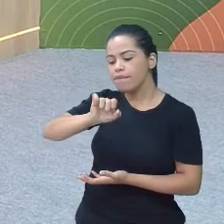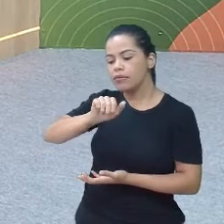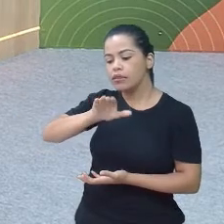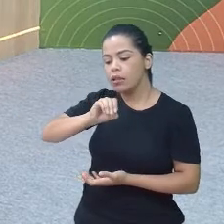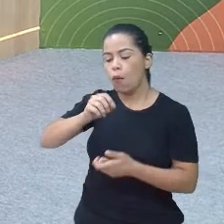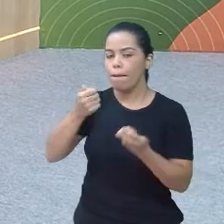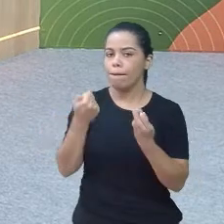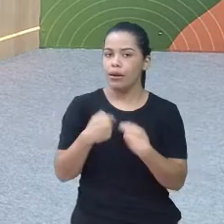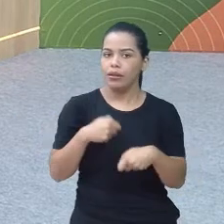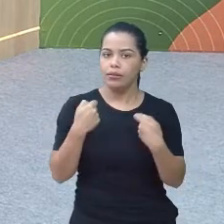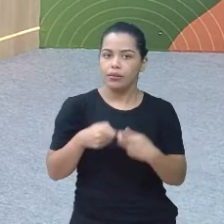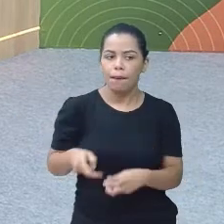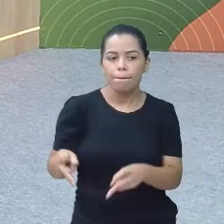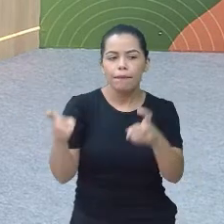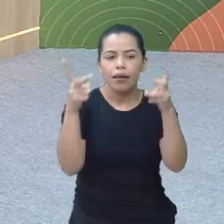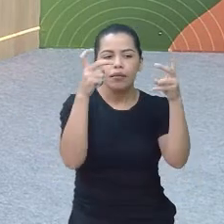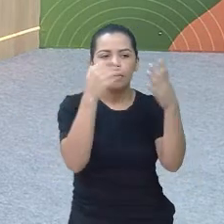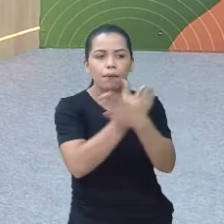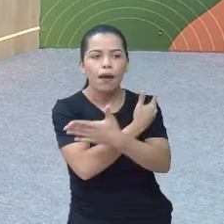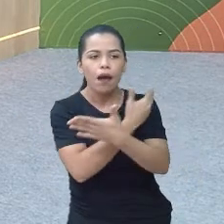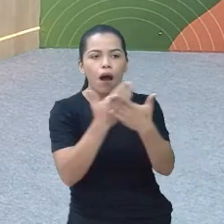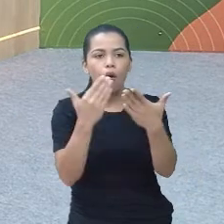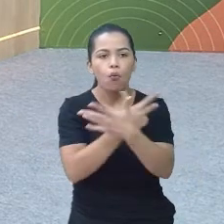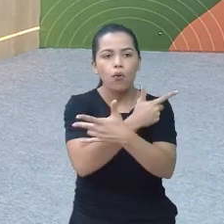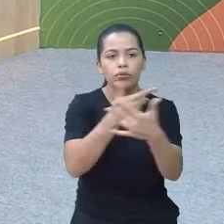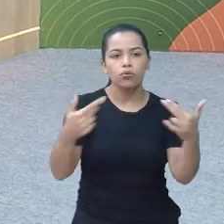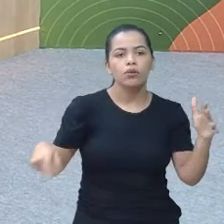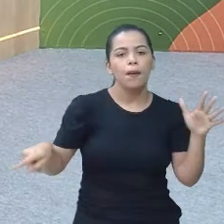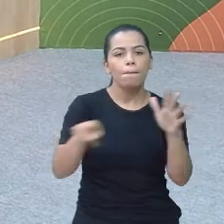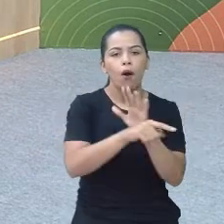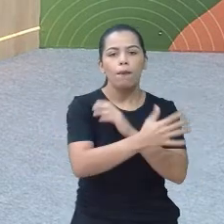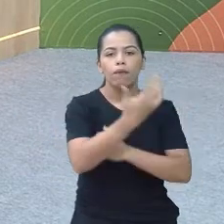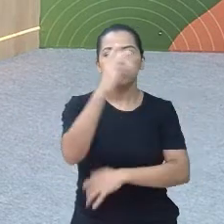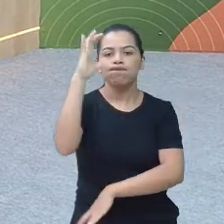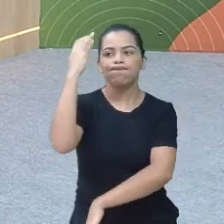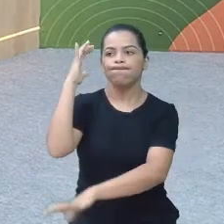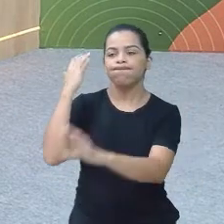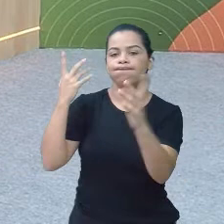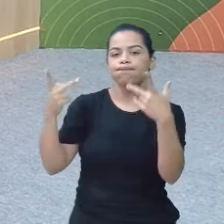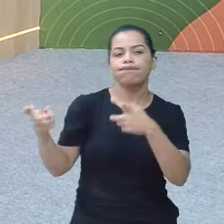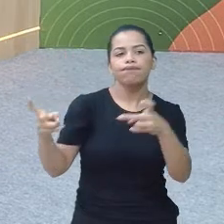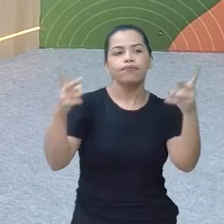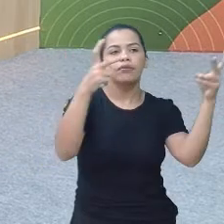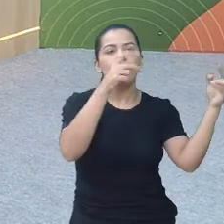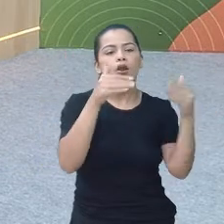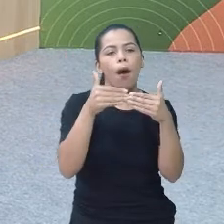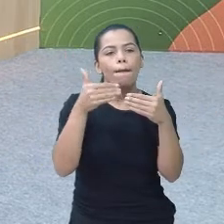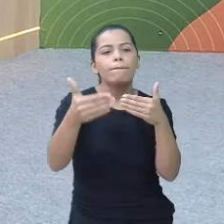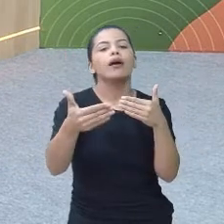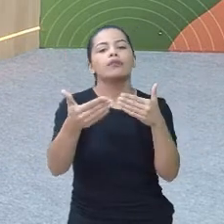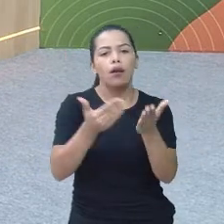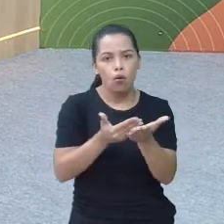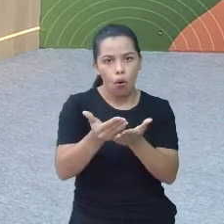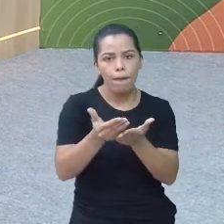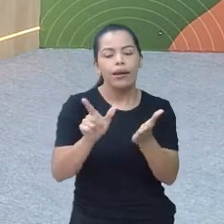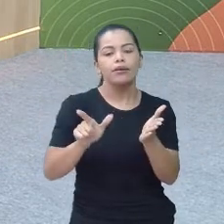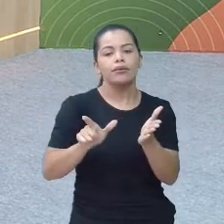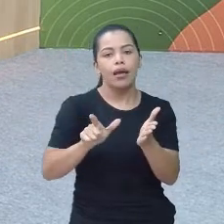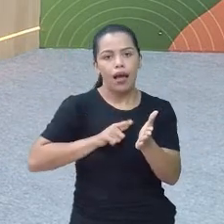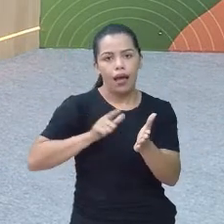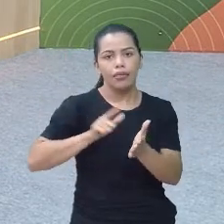observar alguns fenômenos da natureza e a partir disso daí você vai conseguir chegar a o que a gente chama